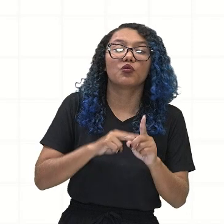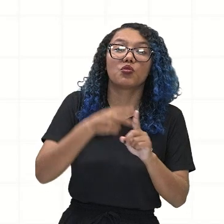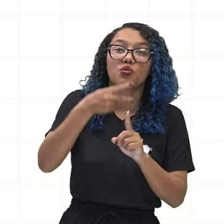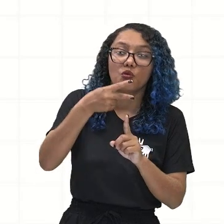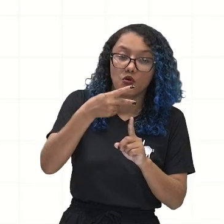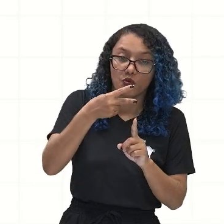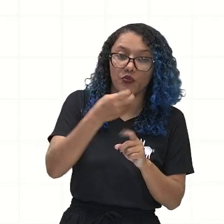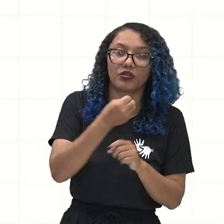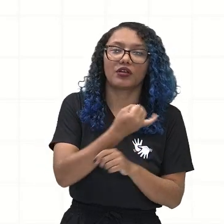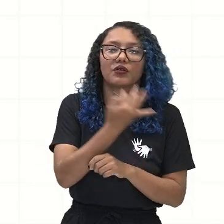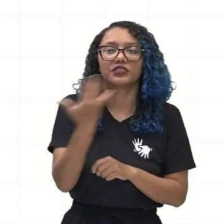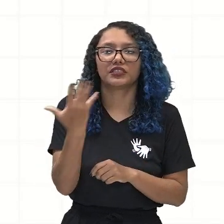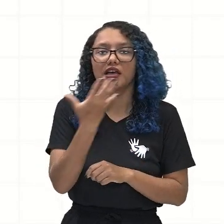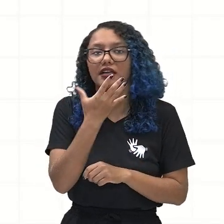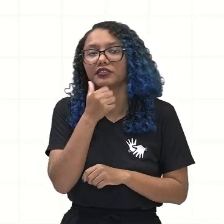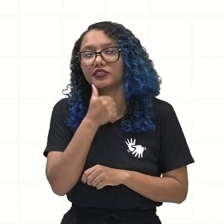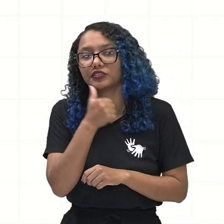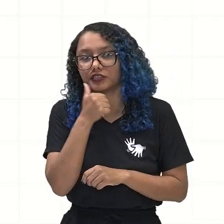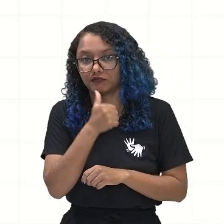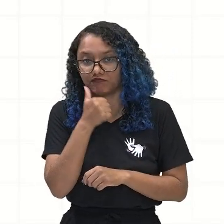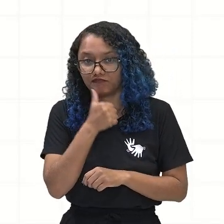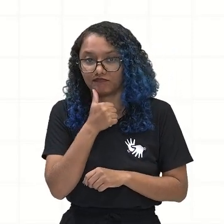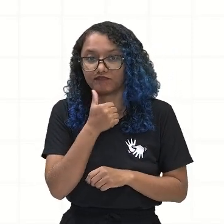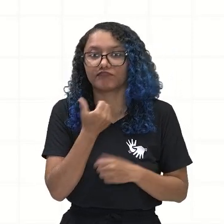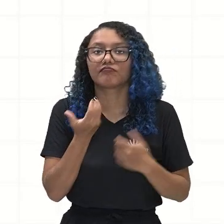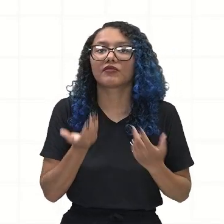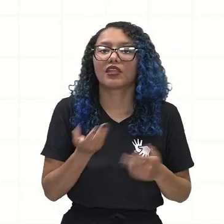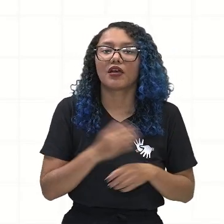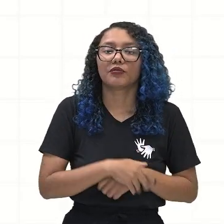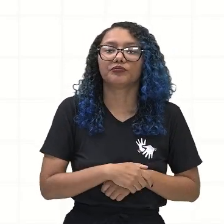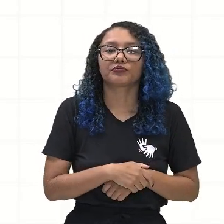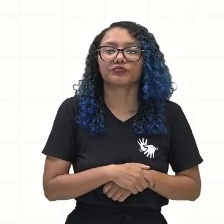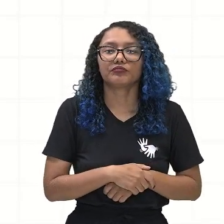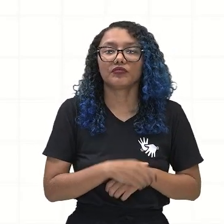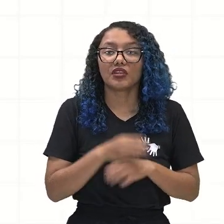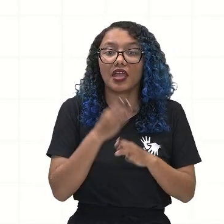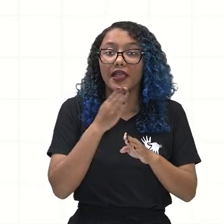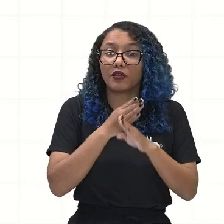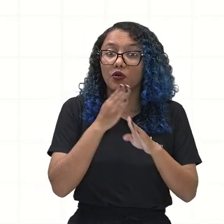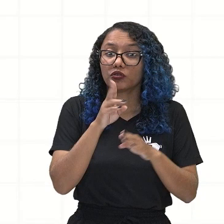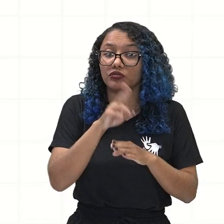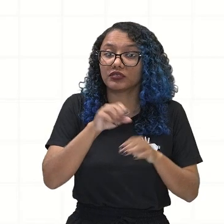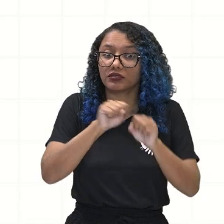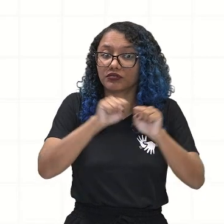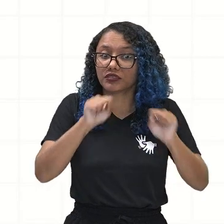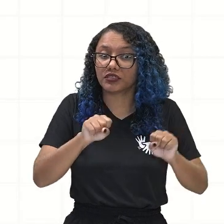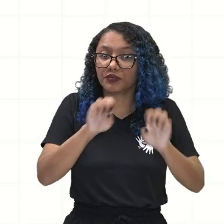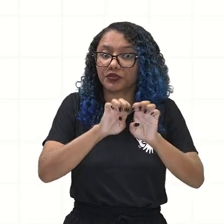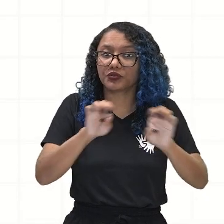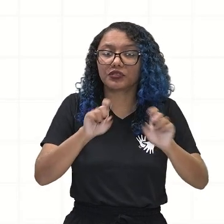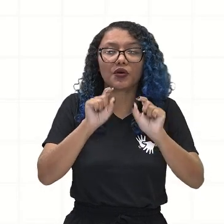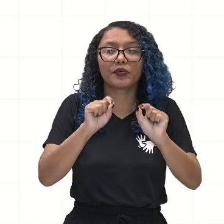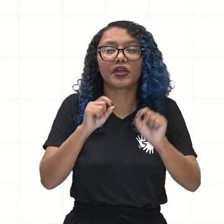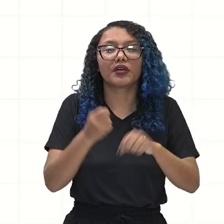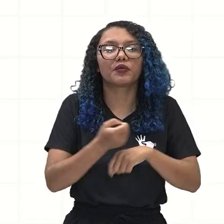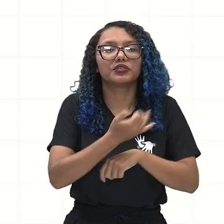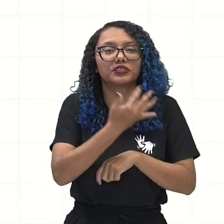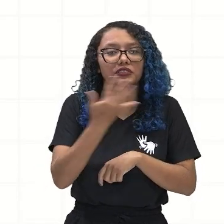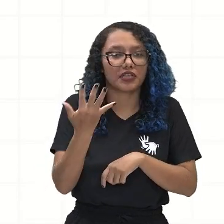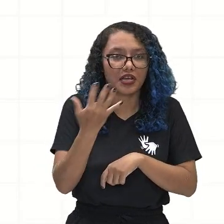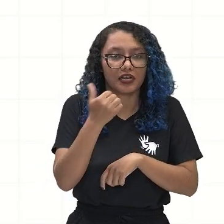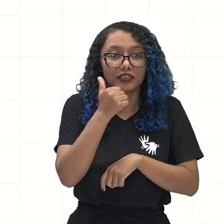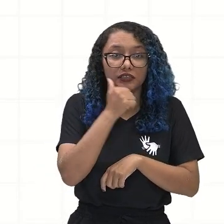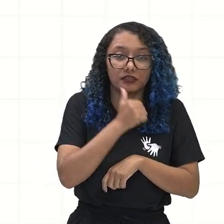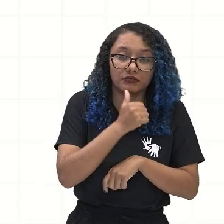de meninas. Determine através de um sistema de equações a quantidade de meninos